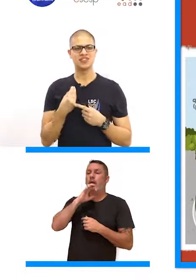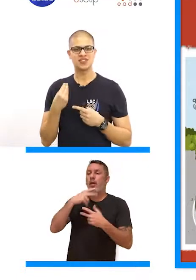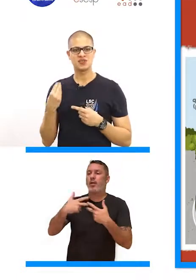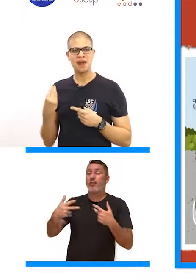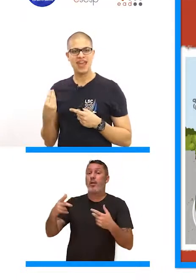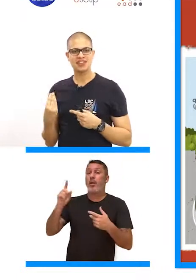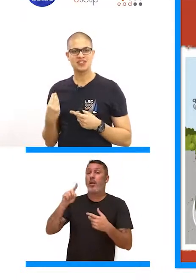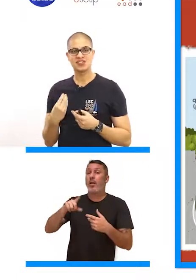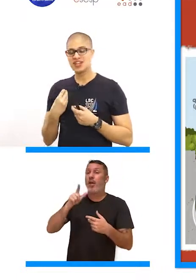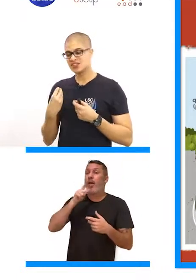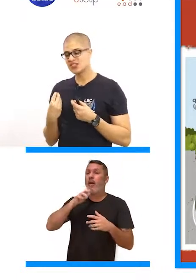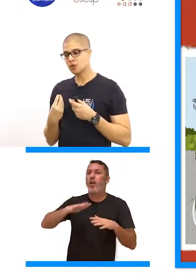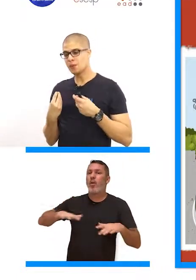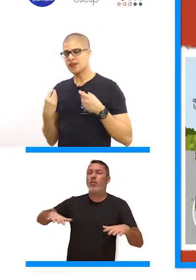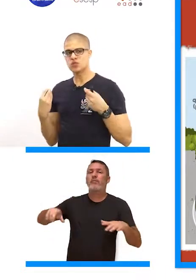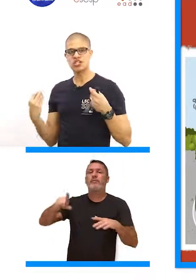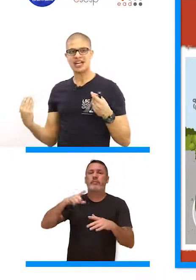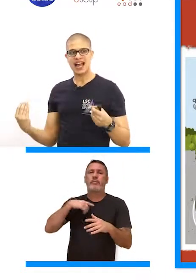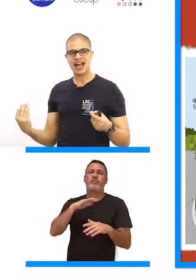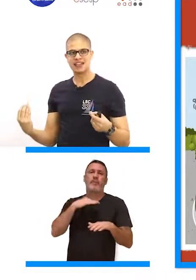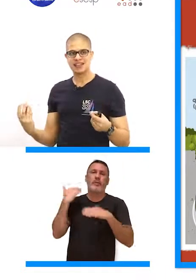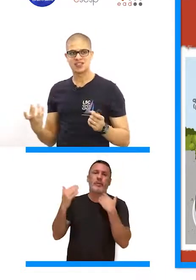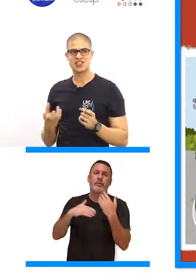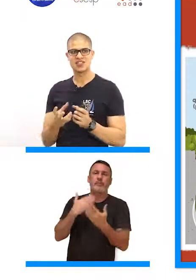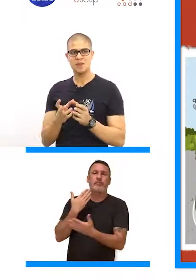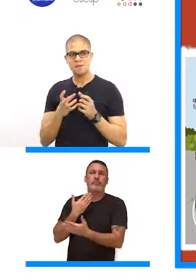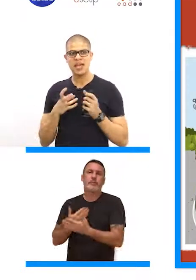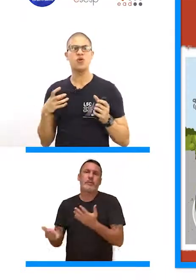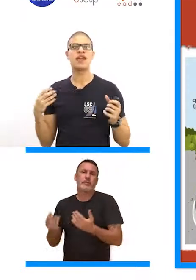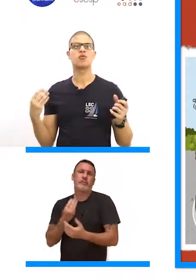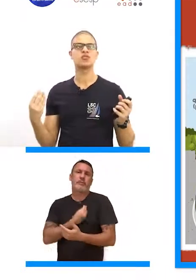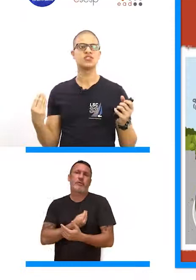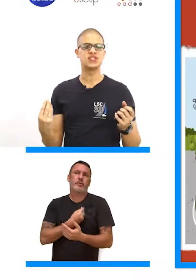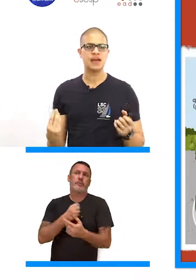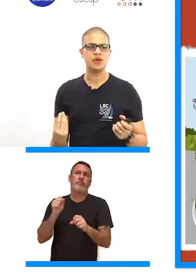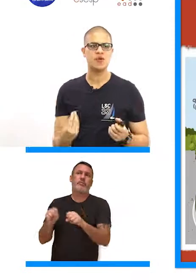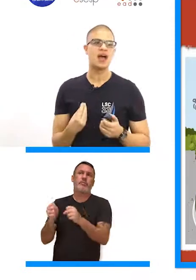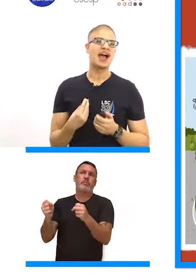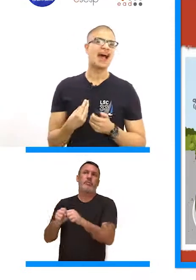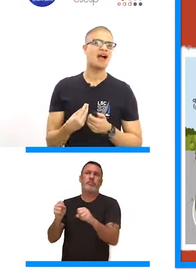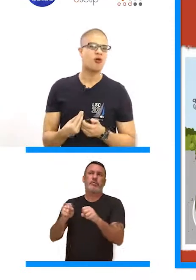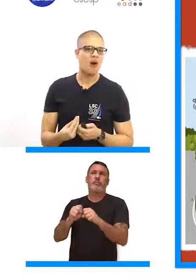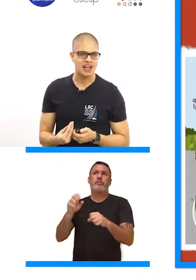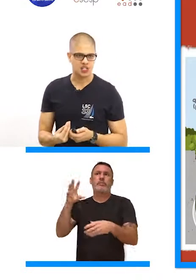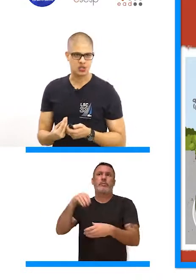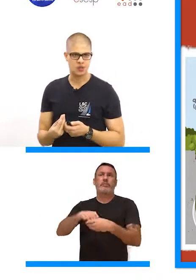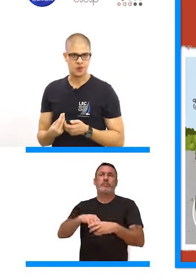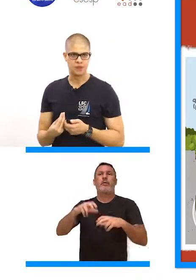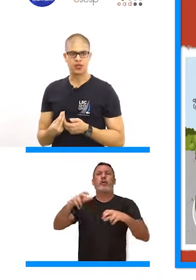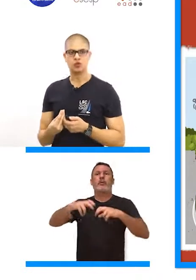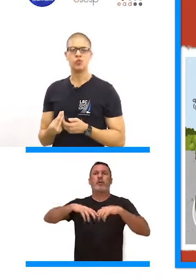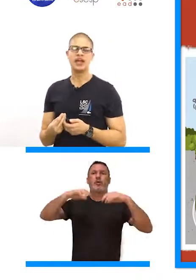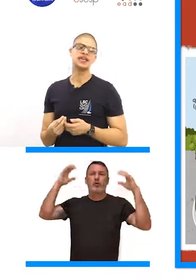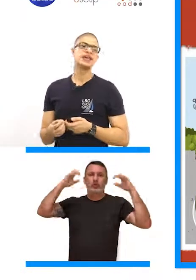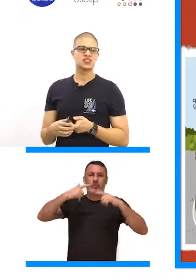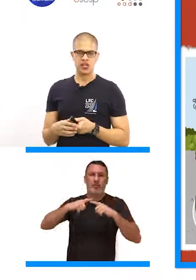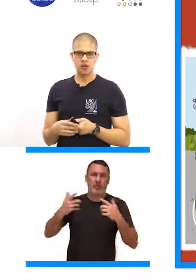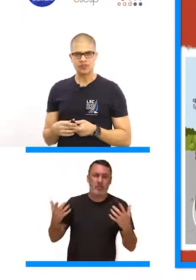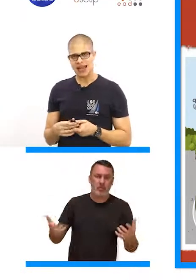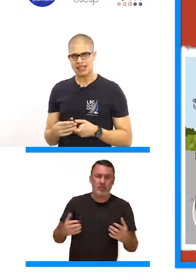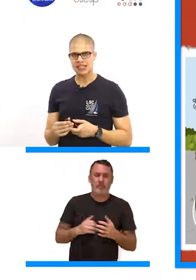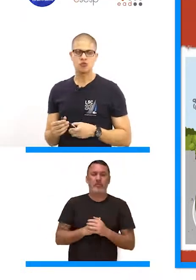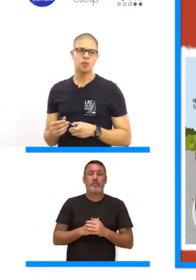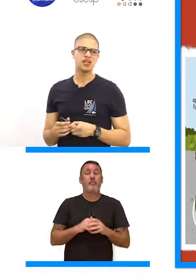marinha. Muitas espécies sendo prejudicadas nesse meio ecossistêmico aquático. Tudo bem?